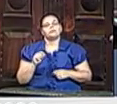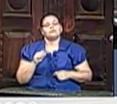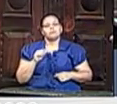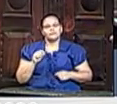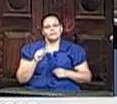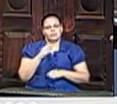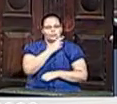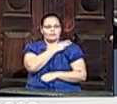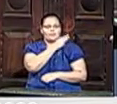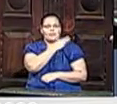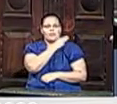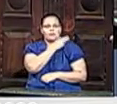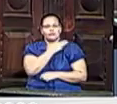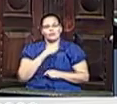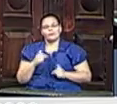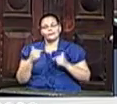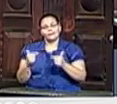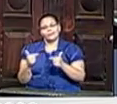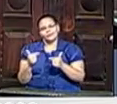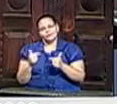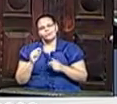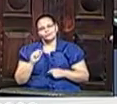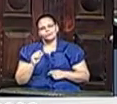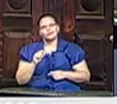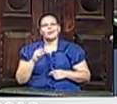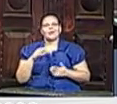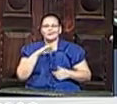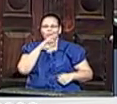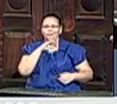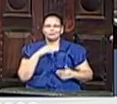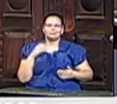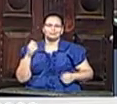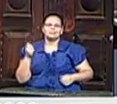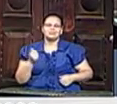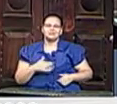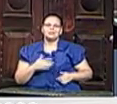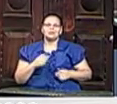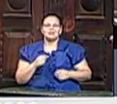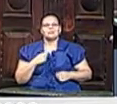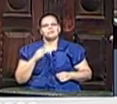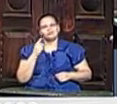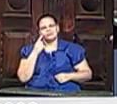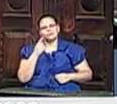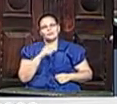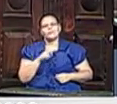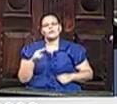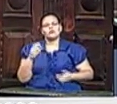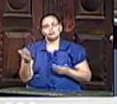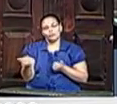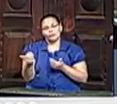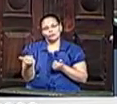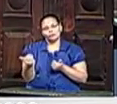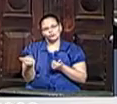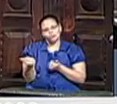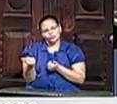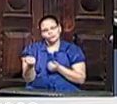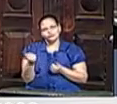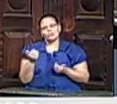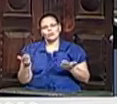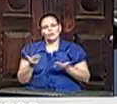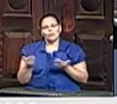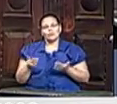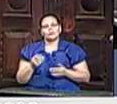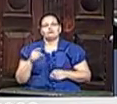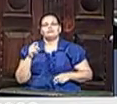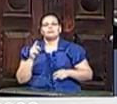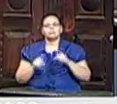médio para fazer frente a essa situação muito ruim, a esses dados muito negativos que atingem a juventude, sobretudo a juventude